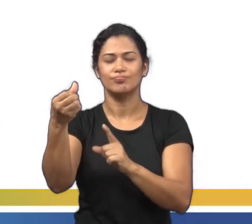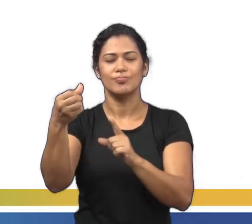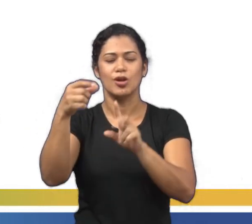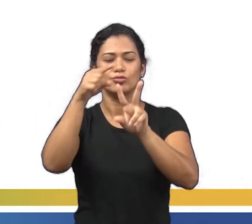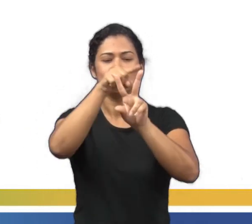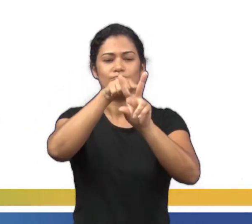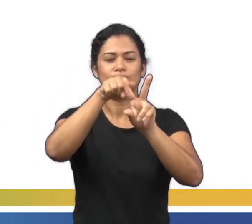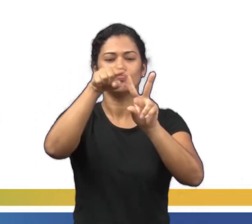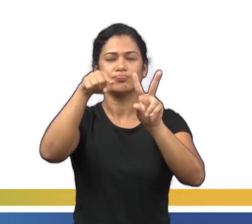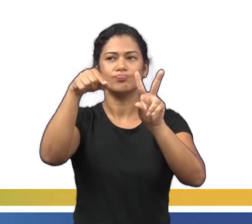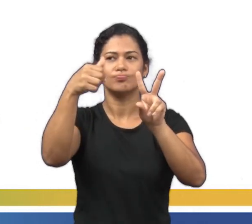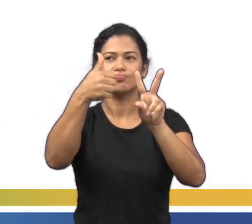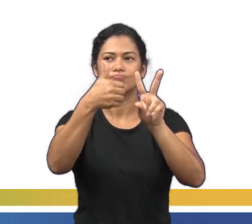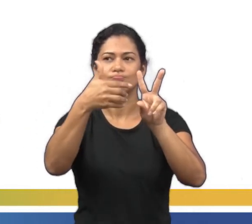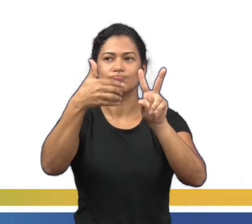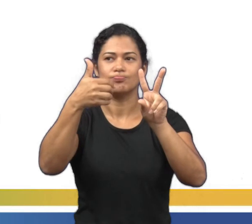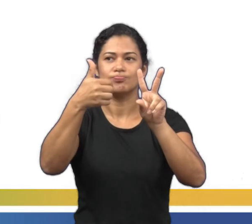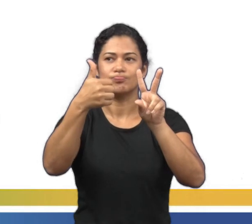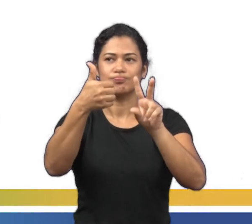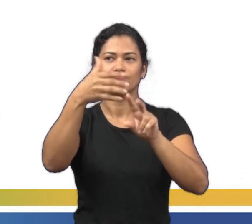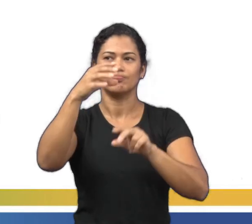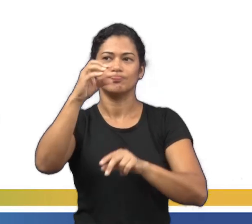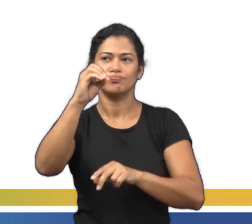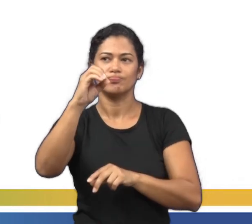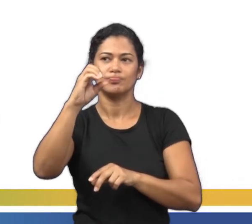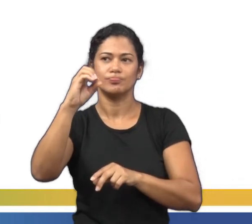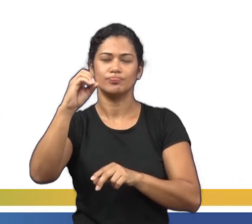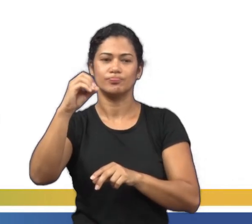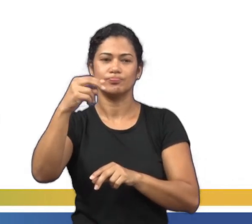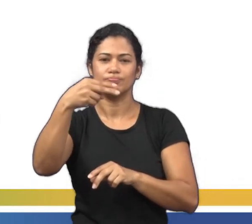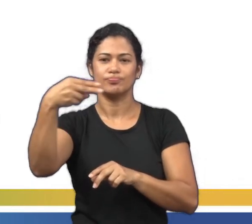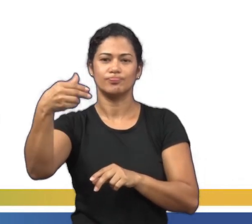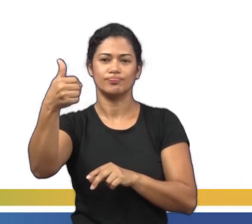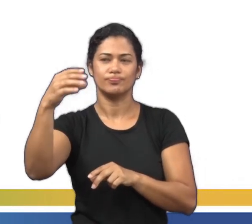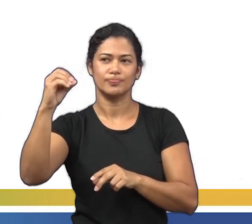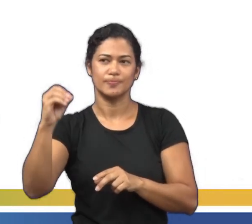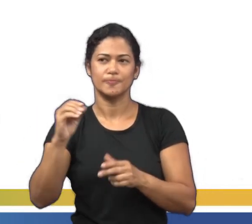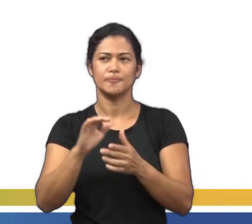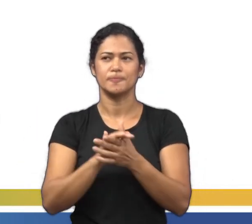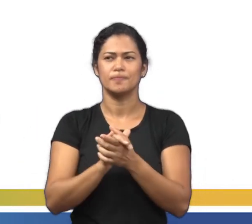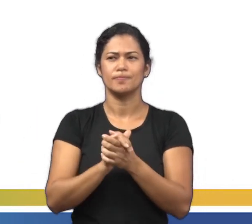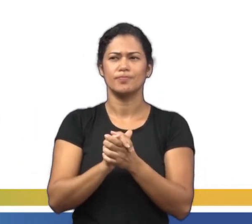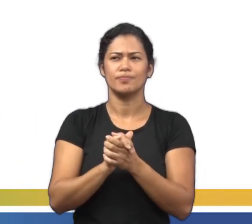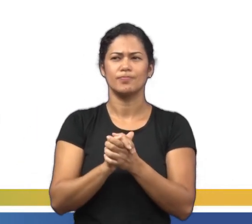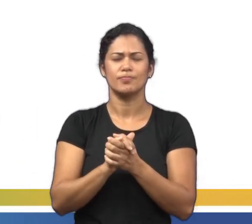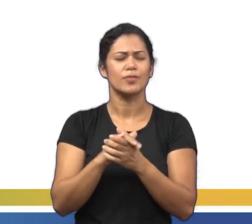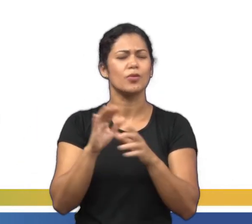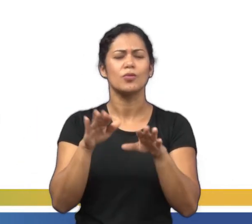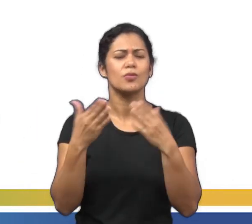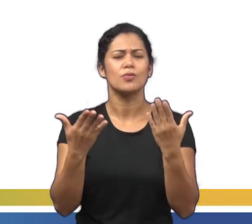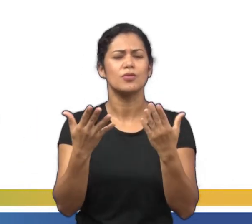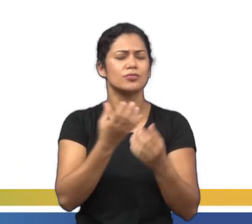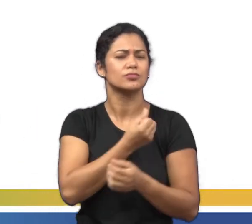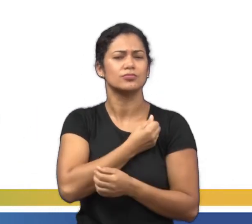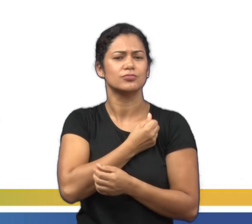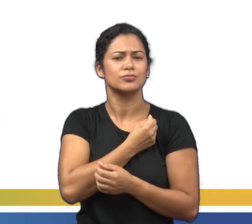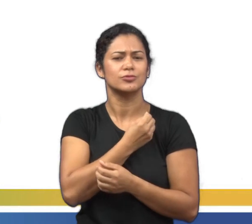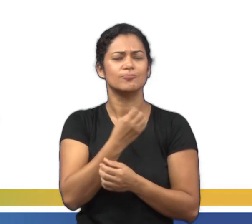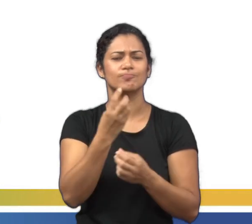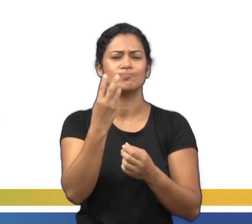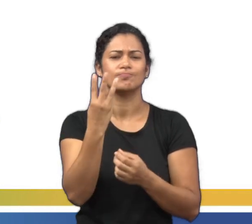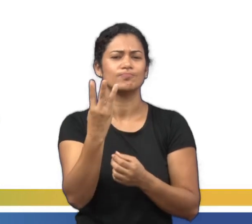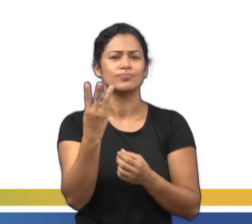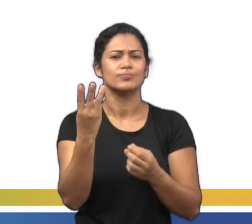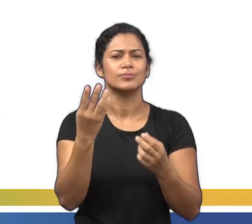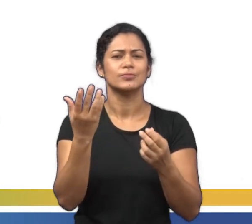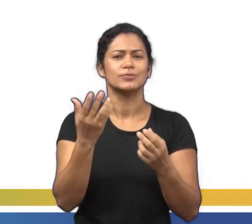10. Raiz cúbica de menos 64. Que número que eu multiplico por ele mesmo 3 vezes que vai dar